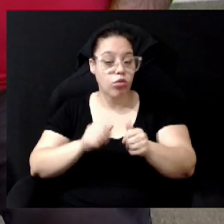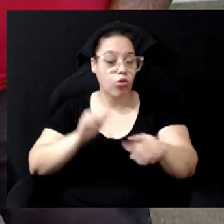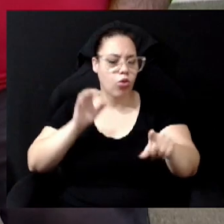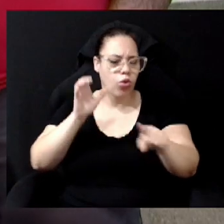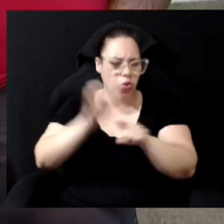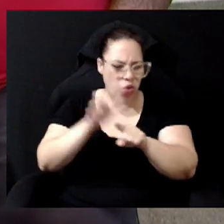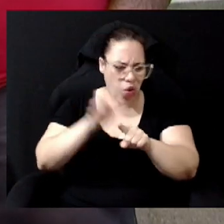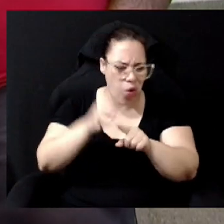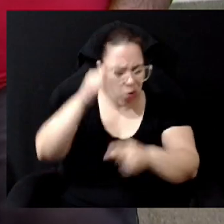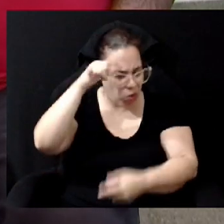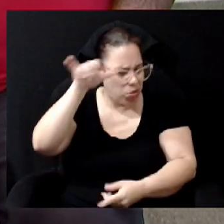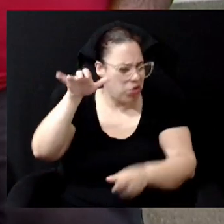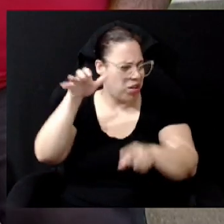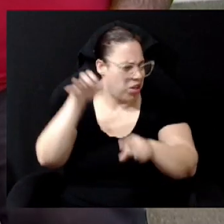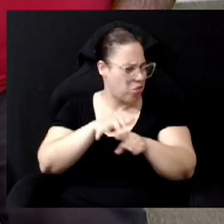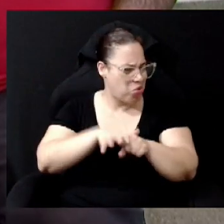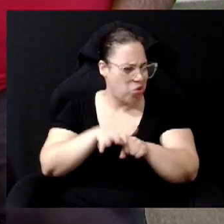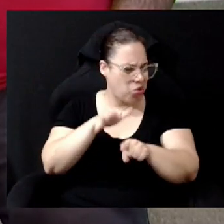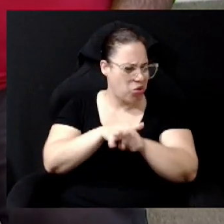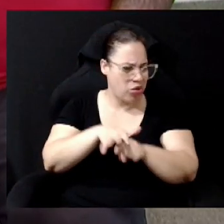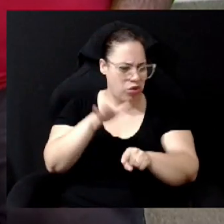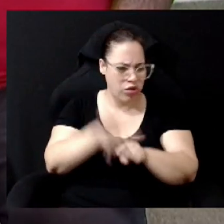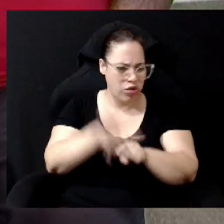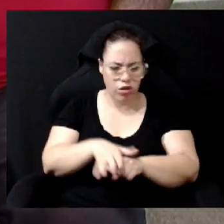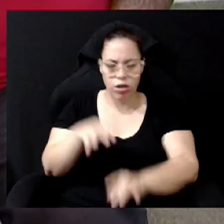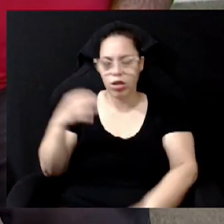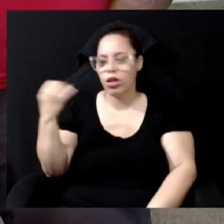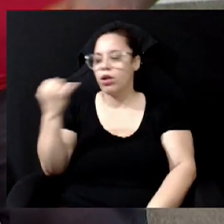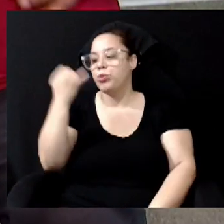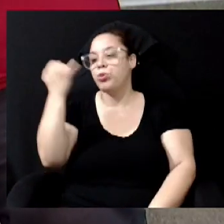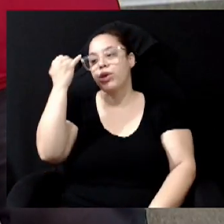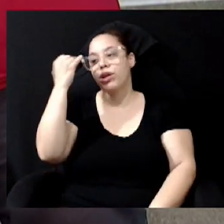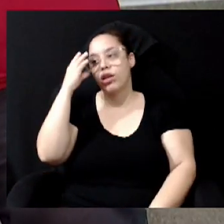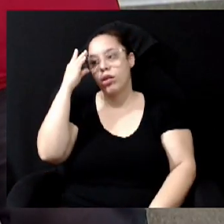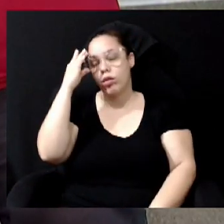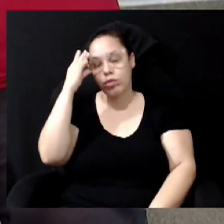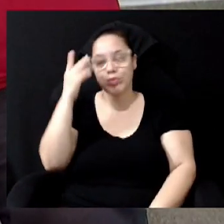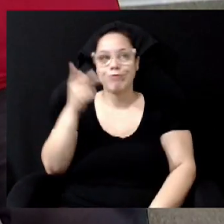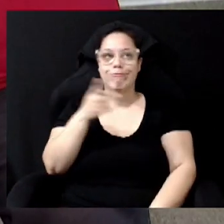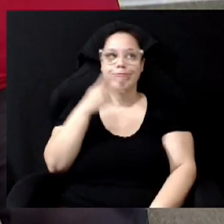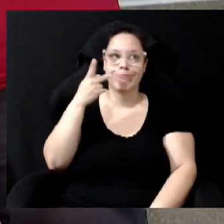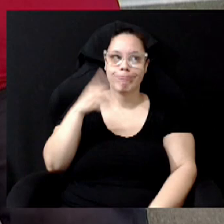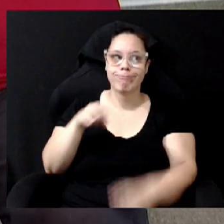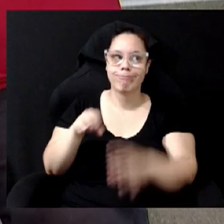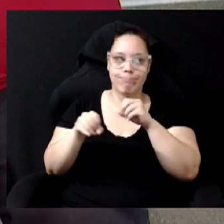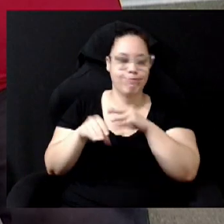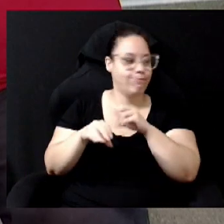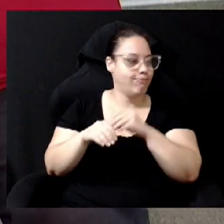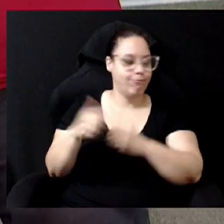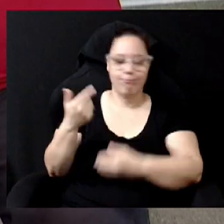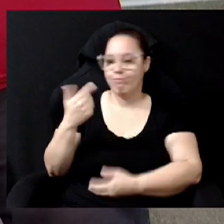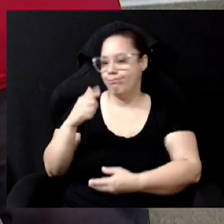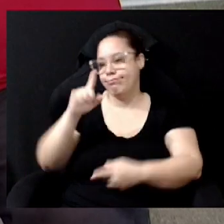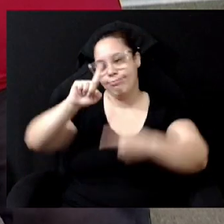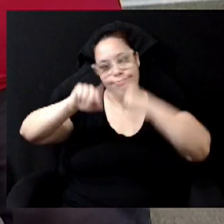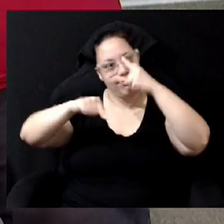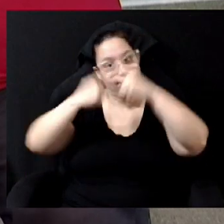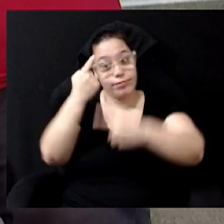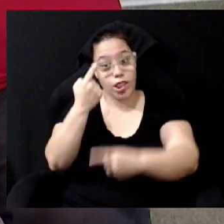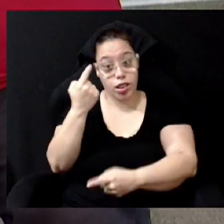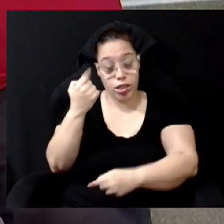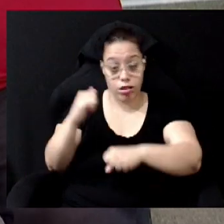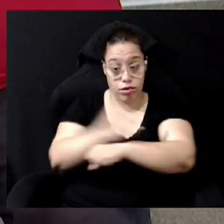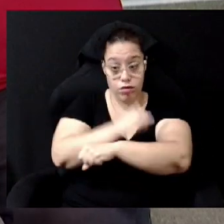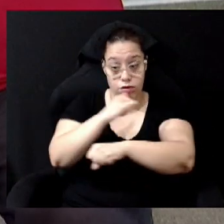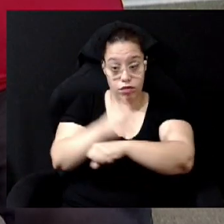prevenção ao bullying? É fundamental. A gente tem dito na educação que não tem como você ter sucesso, nenhuma estratégia que pense a educação